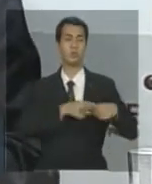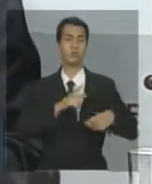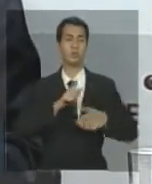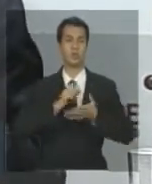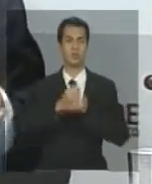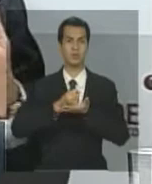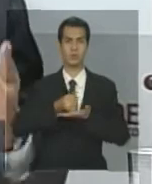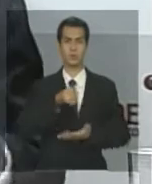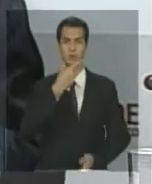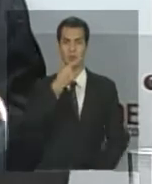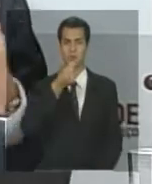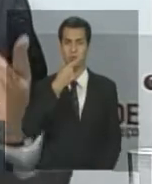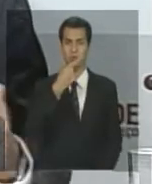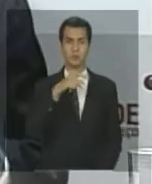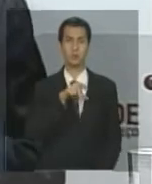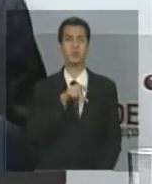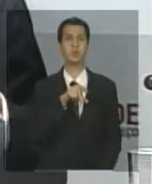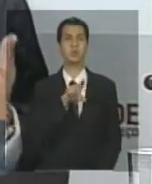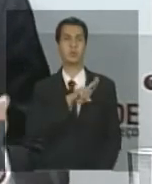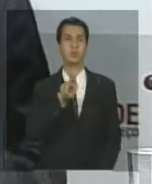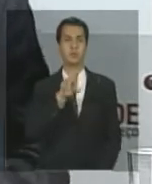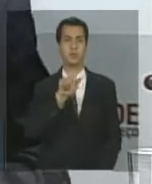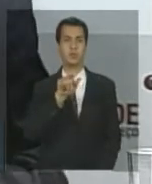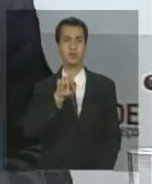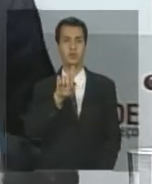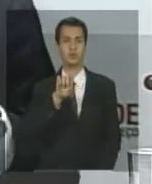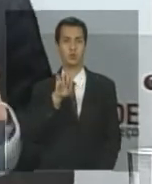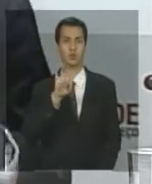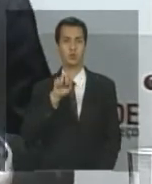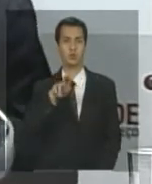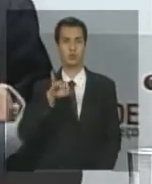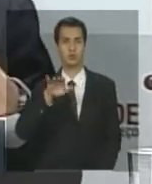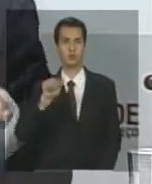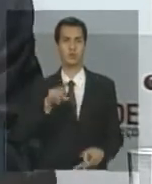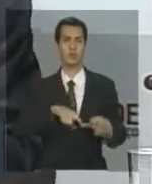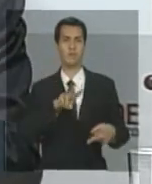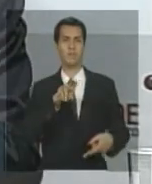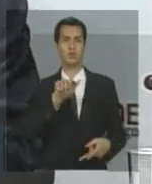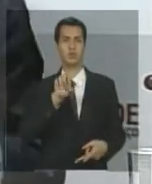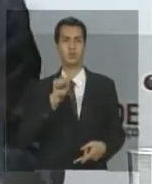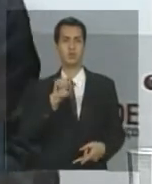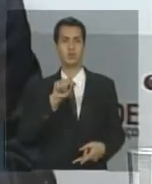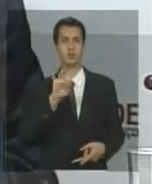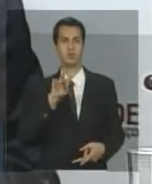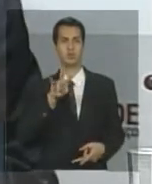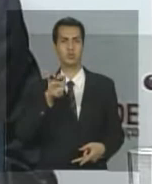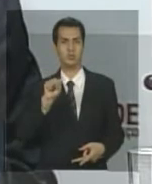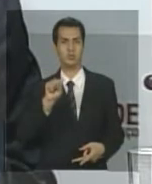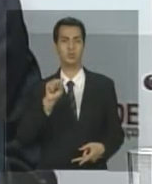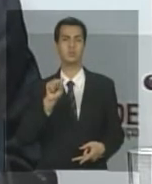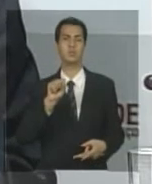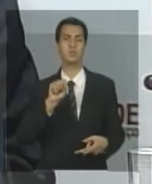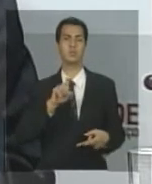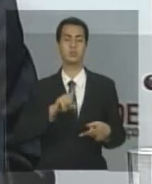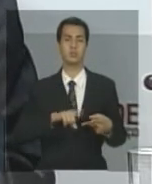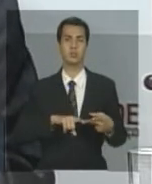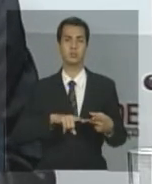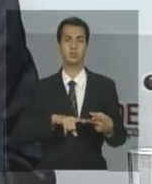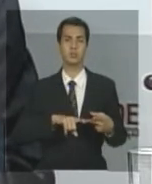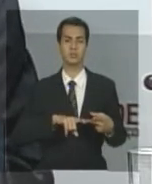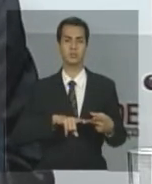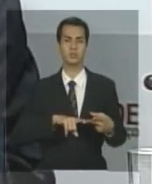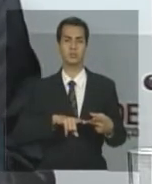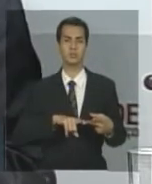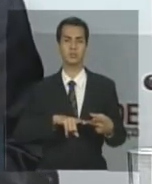drogas que a gente chama drogas gadiotônicas, que a gente utiliza, vasoativas, que dão força para o coração na reta final